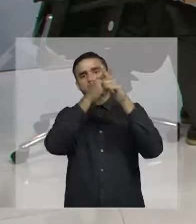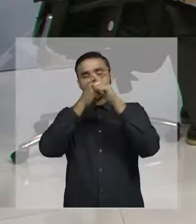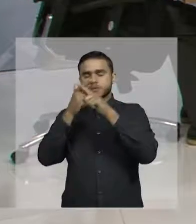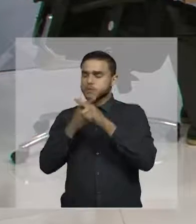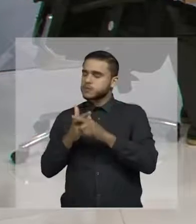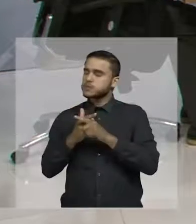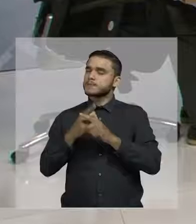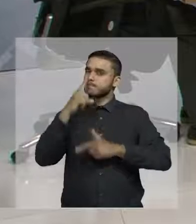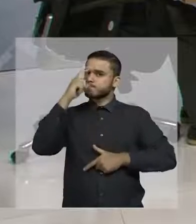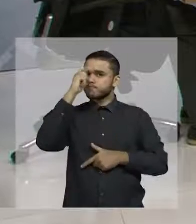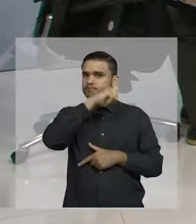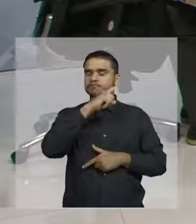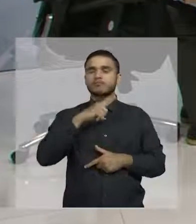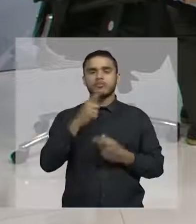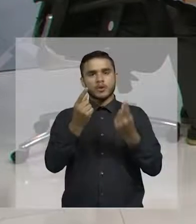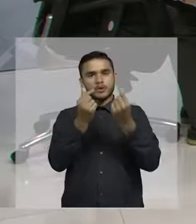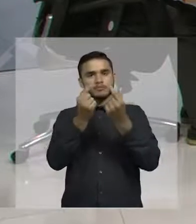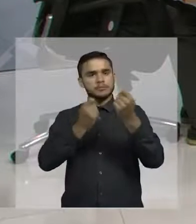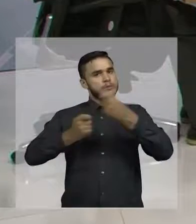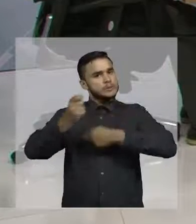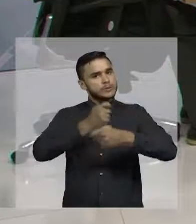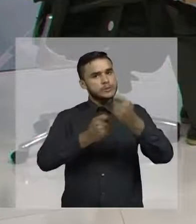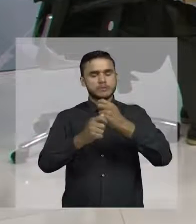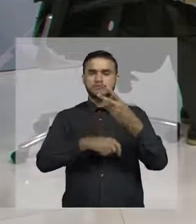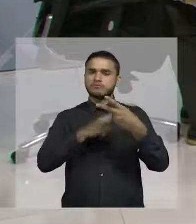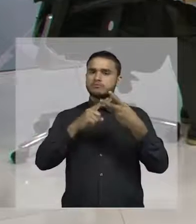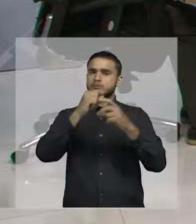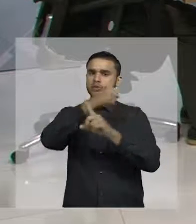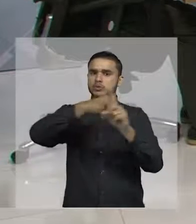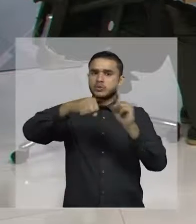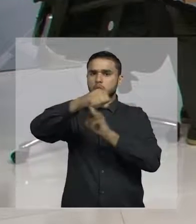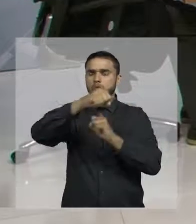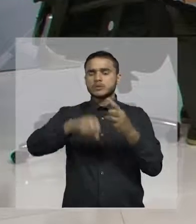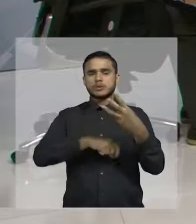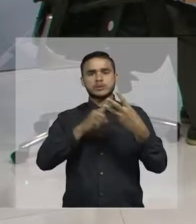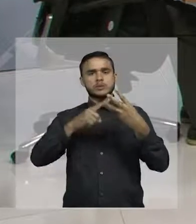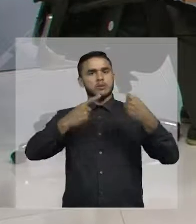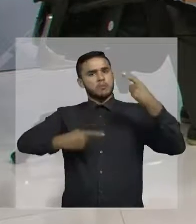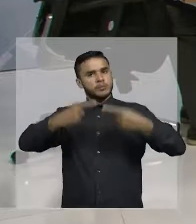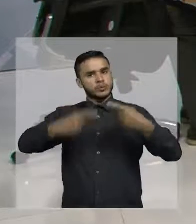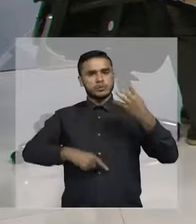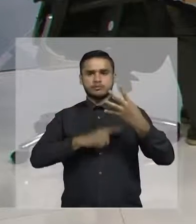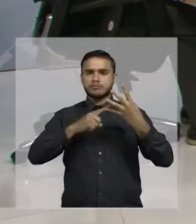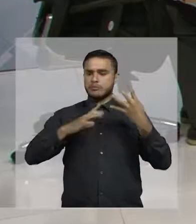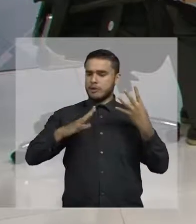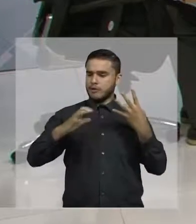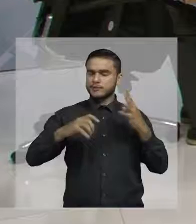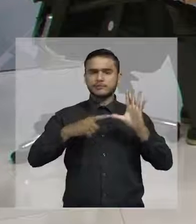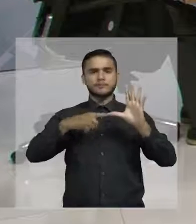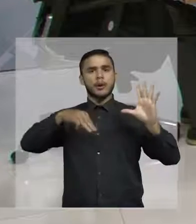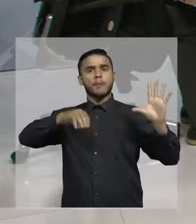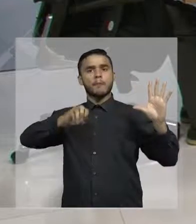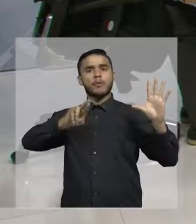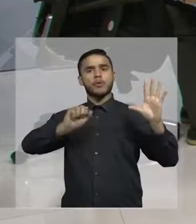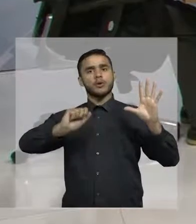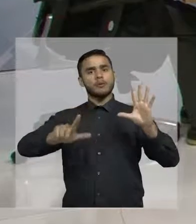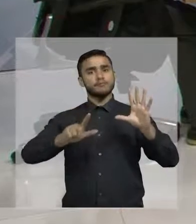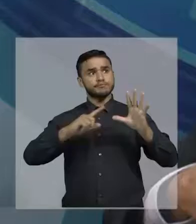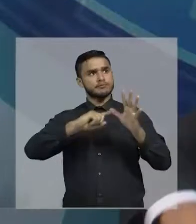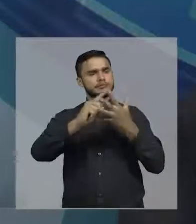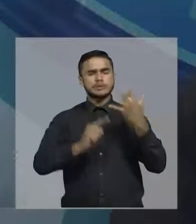mais graves crises econômico, social, política, ética e moral.